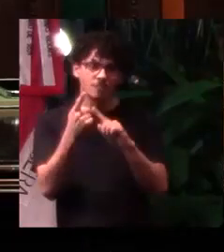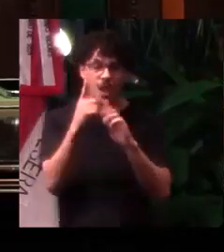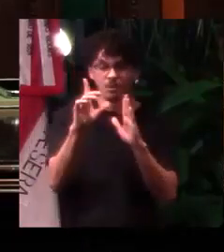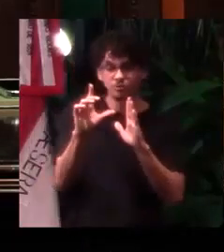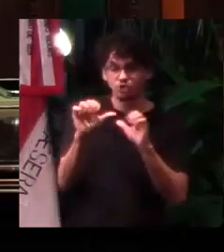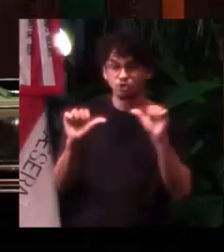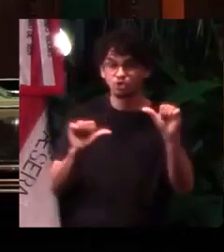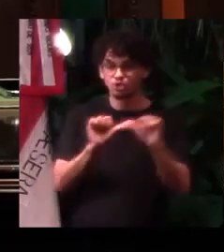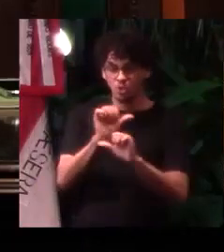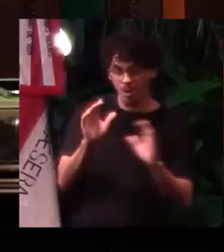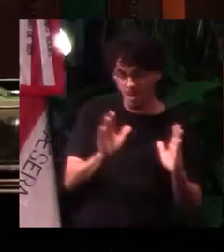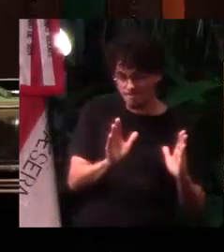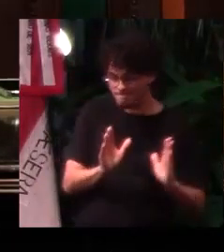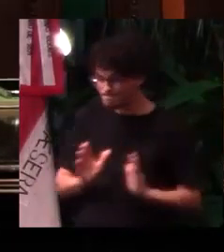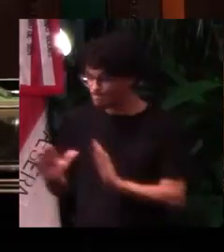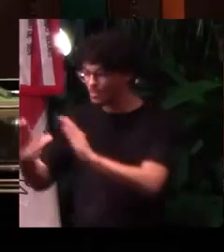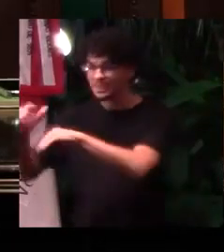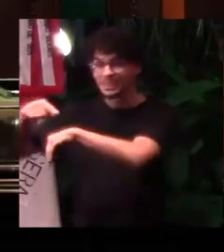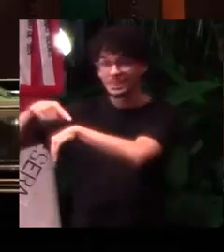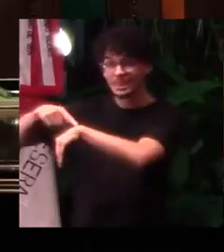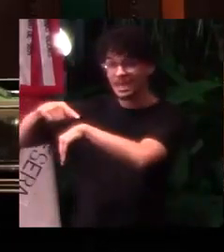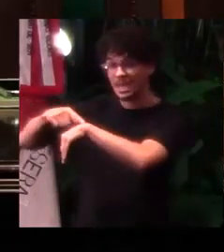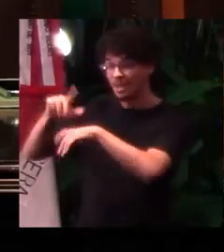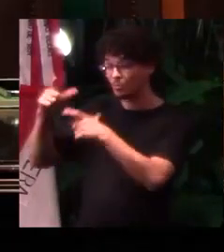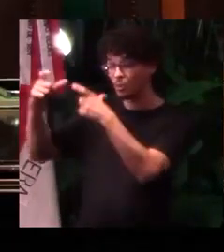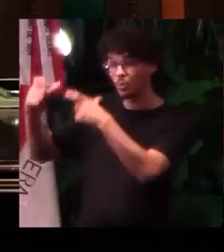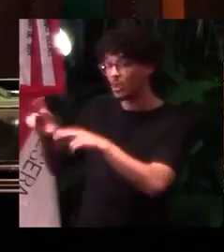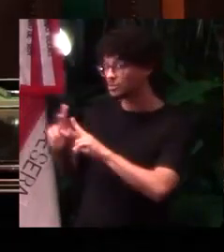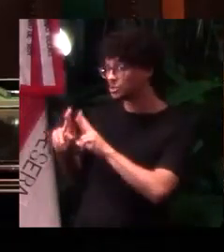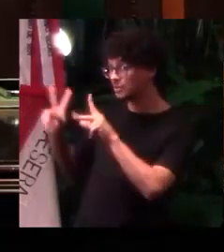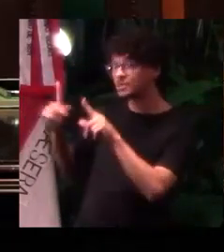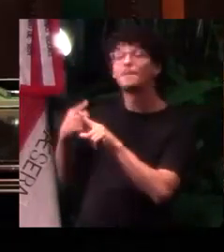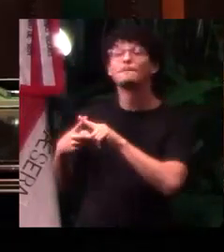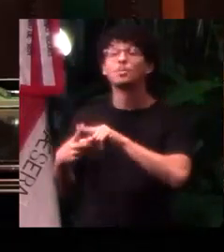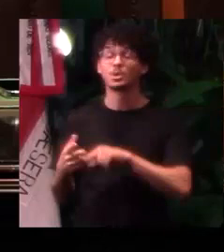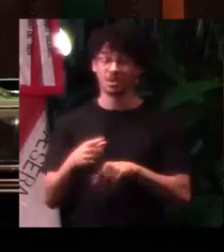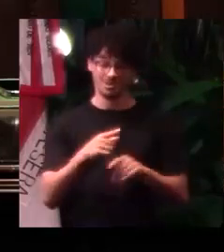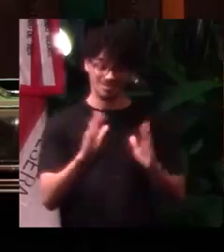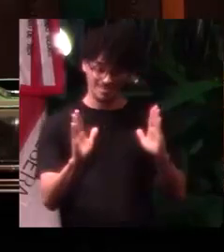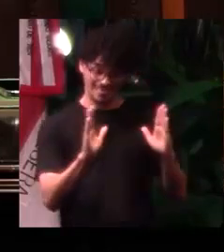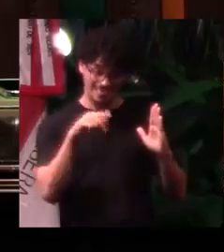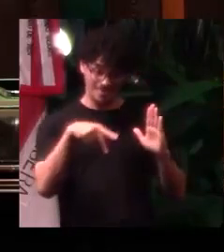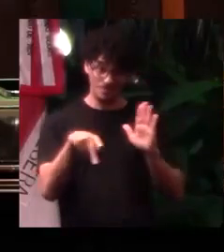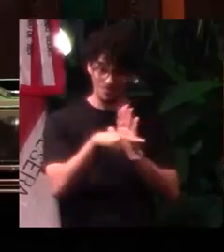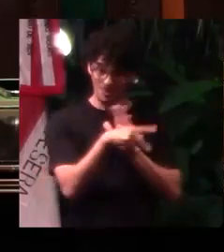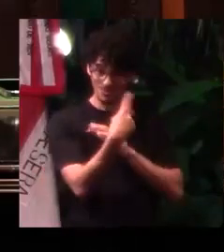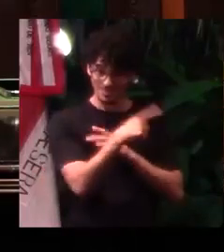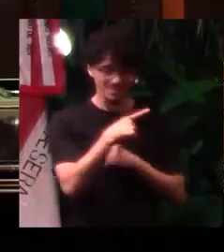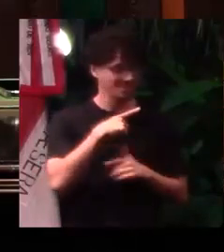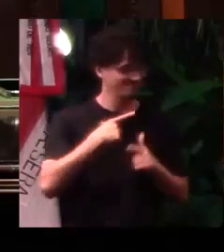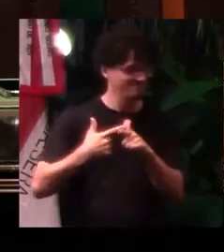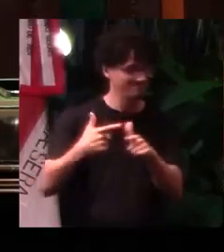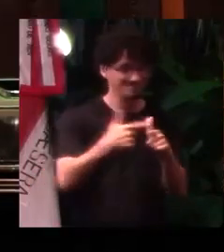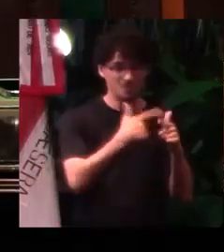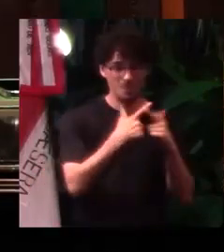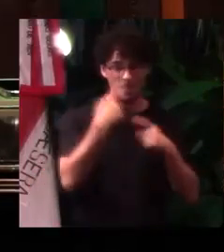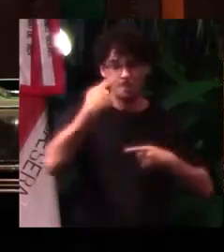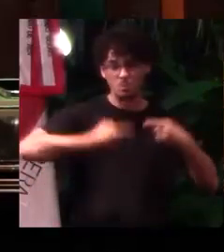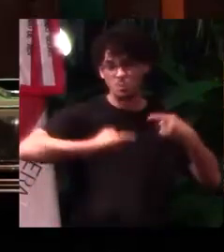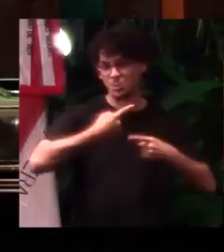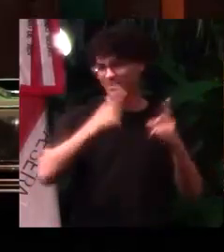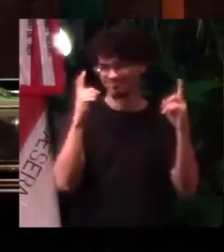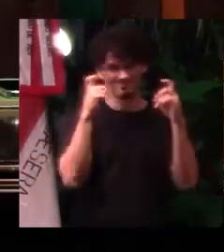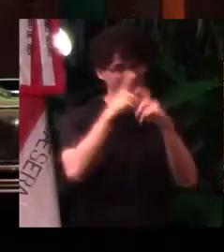e espaço as suas peças, porque no tempo dele havia problemas políticos seríssimos em que as pessoas, por